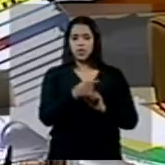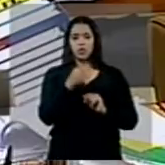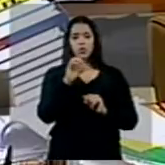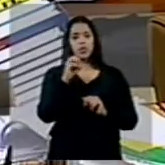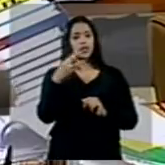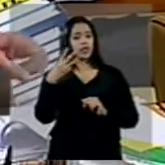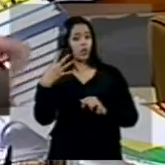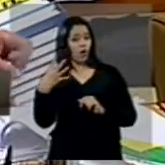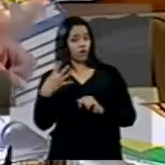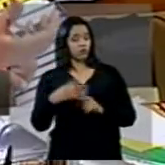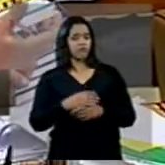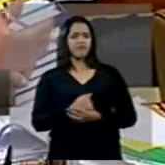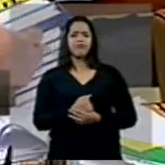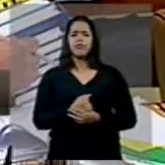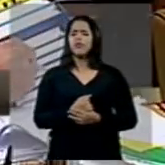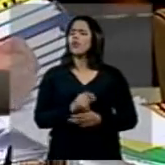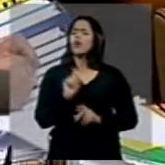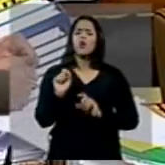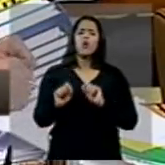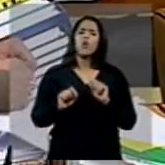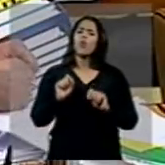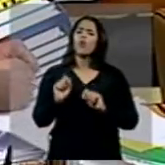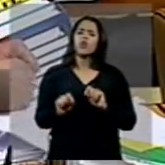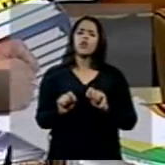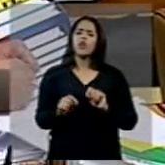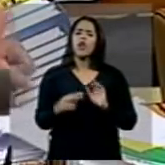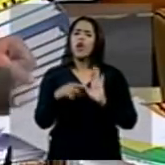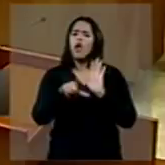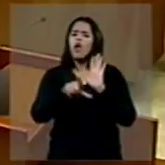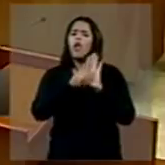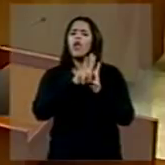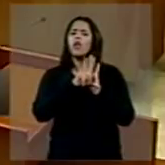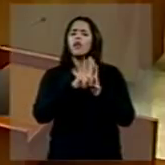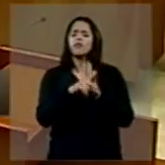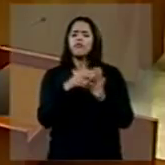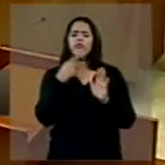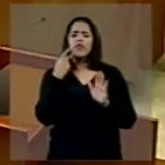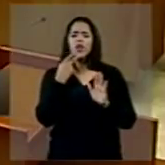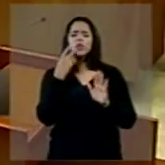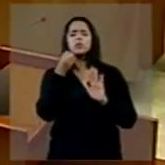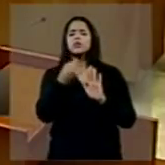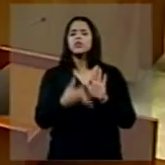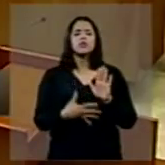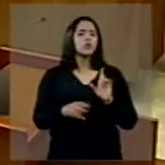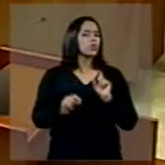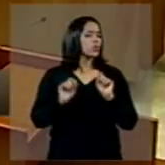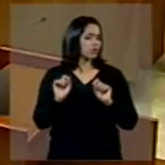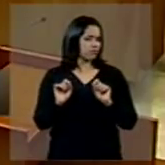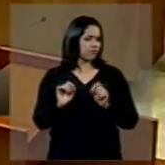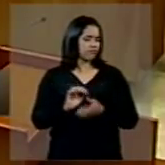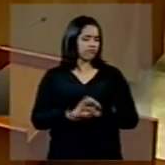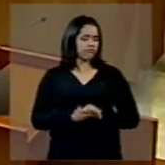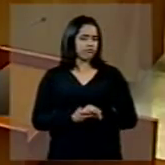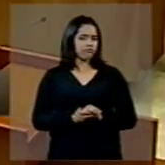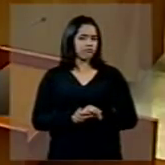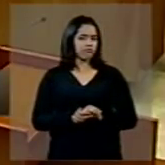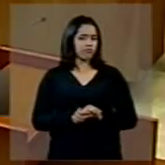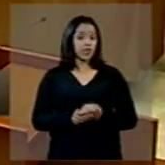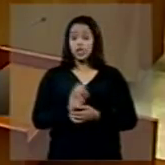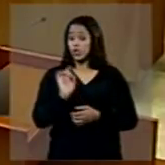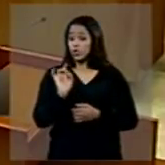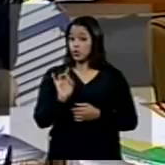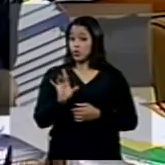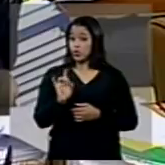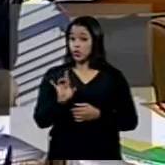12.034/2009. O que previu a norma primária? Previu